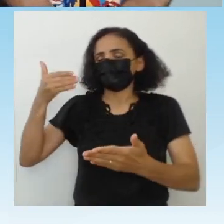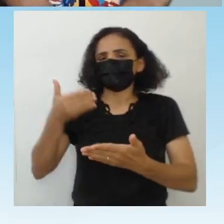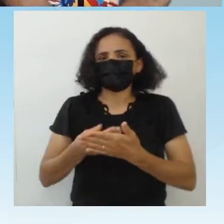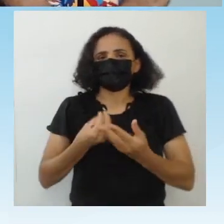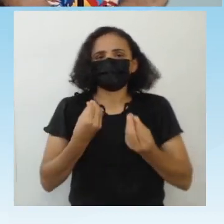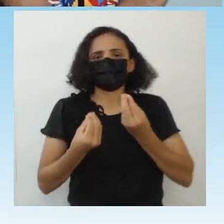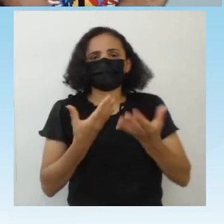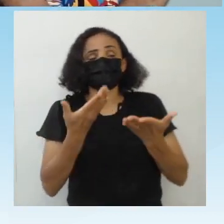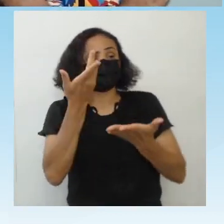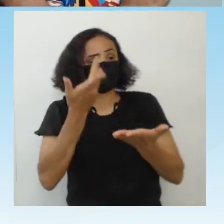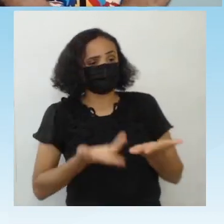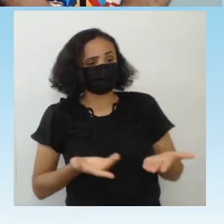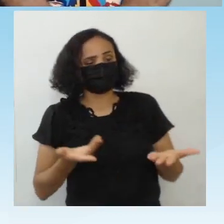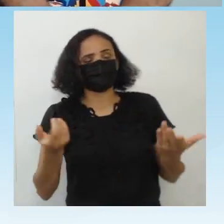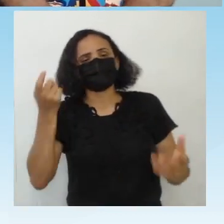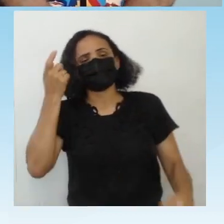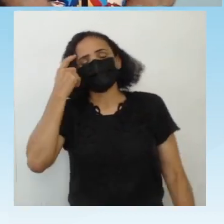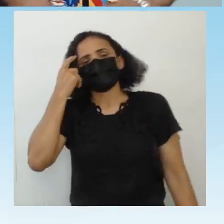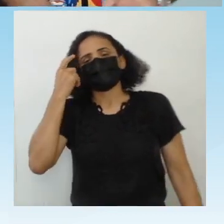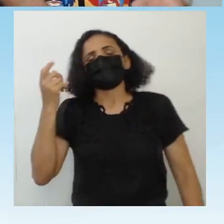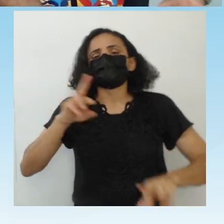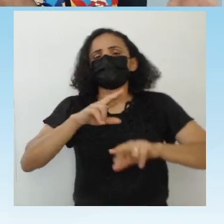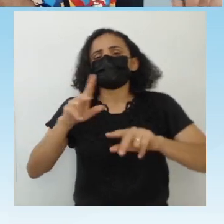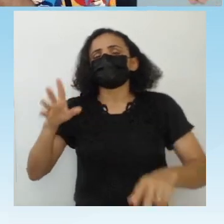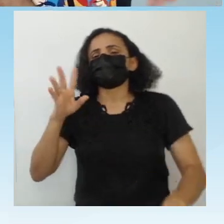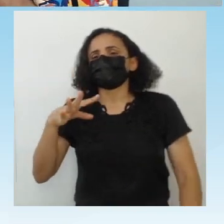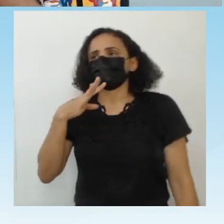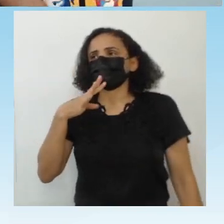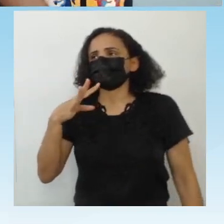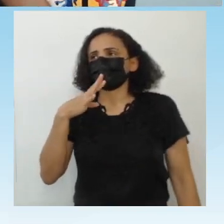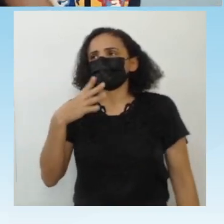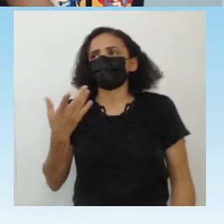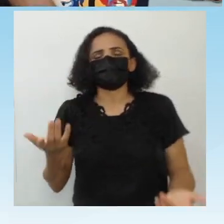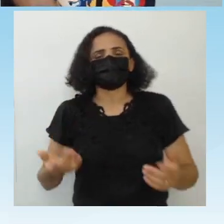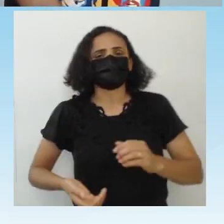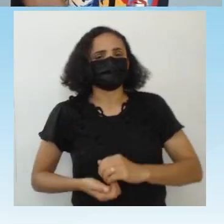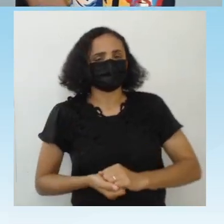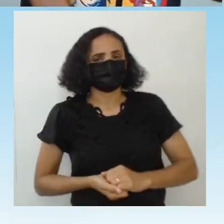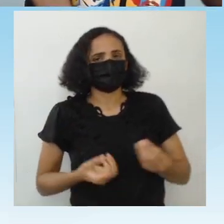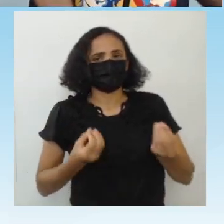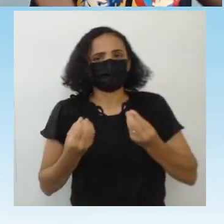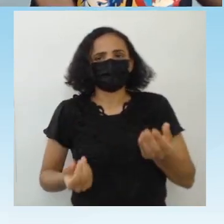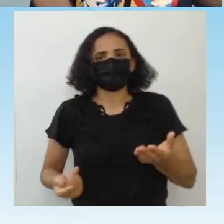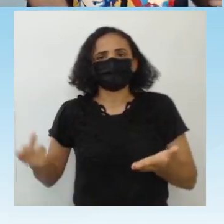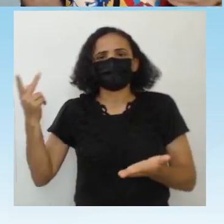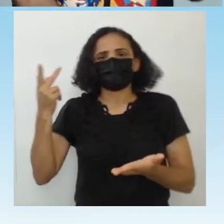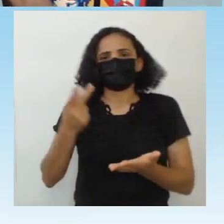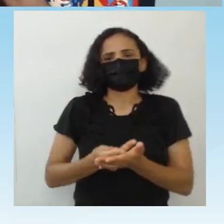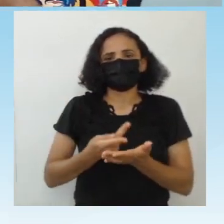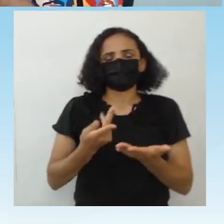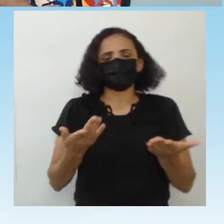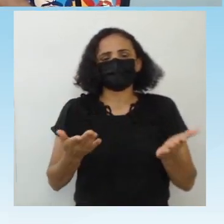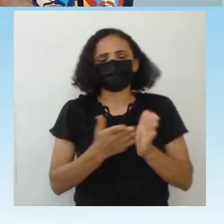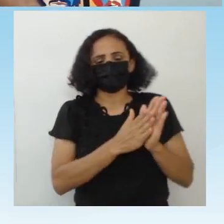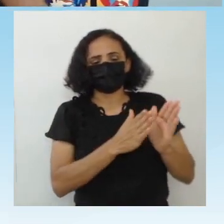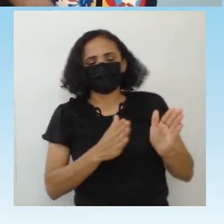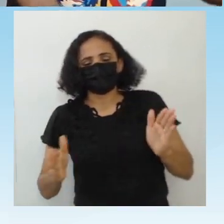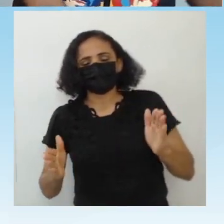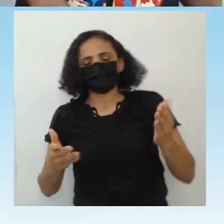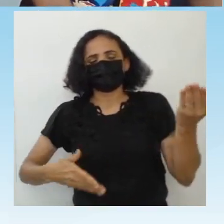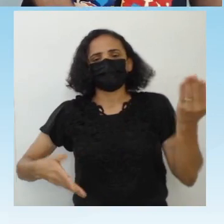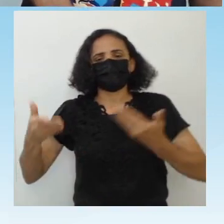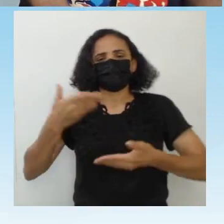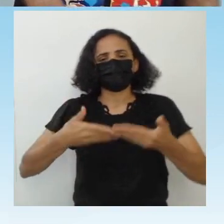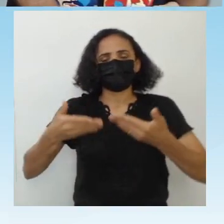o Villa-Lobos. Acho até que muita gente conhece mais esse fato do chinelo, da participação dele